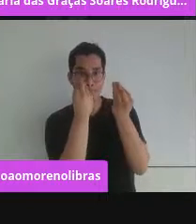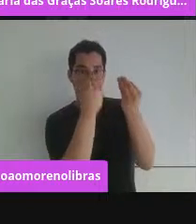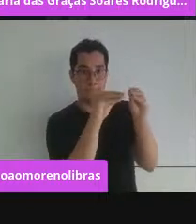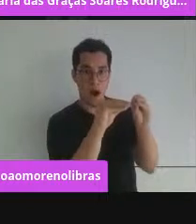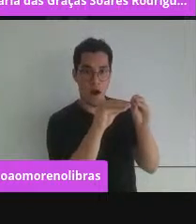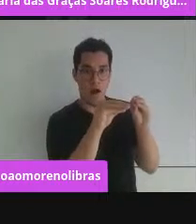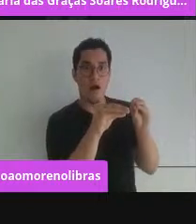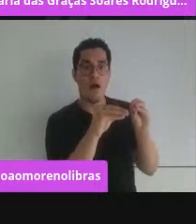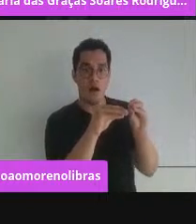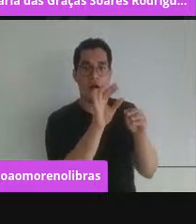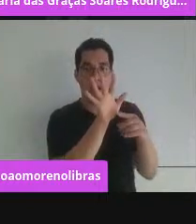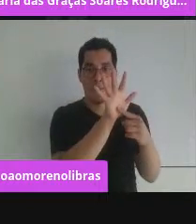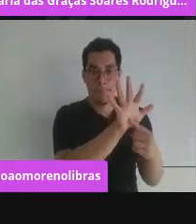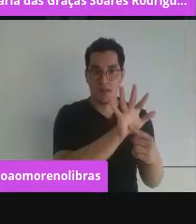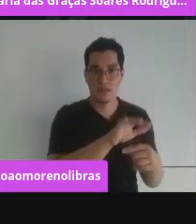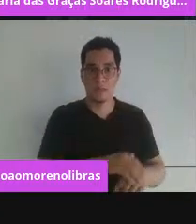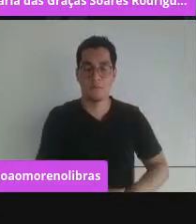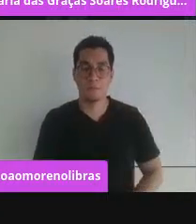Então,